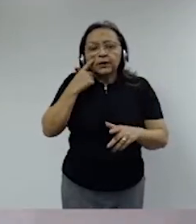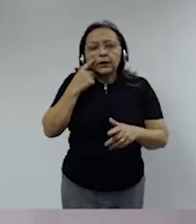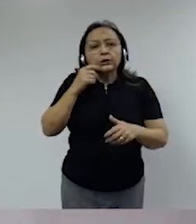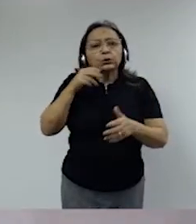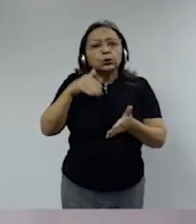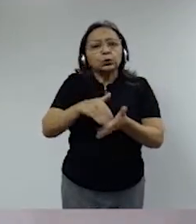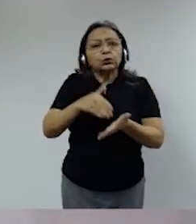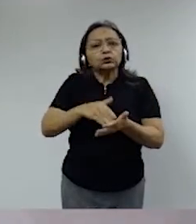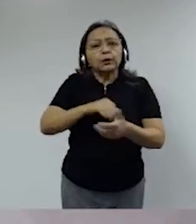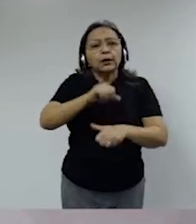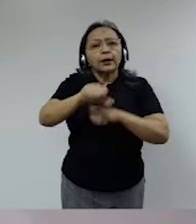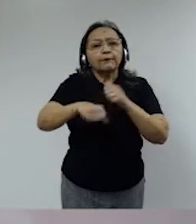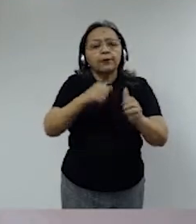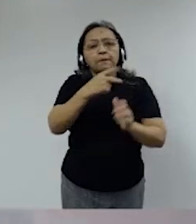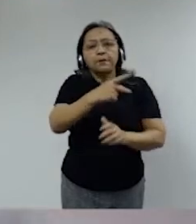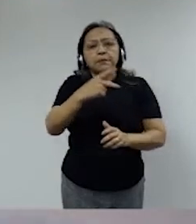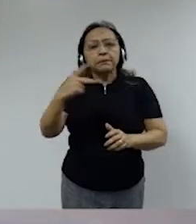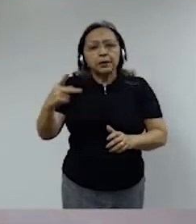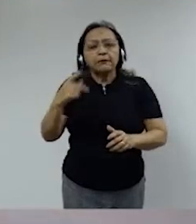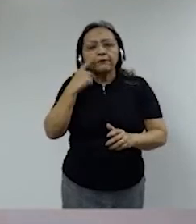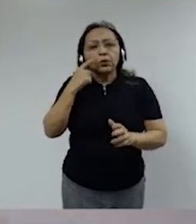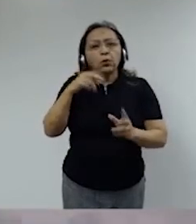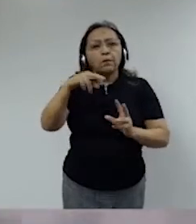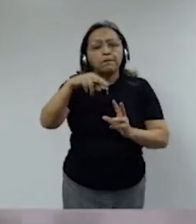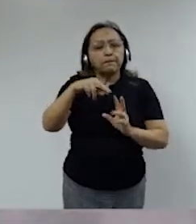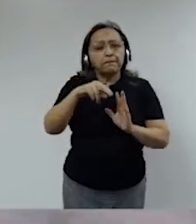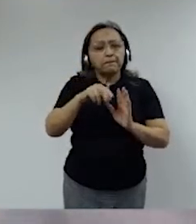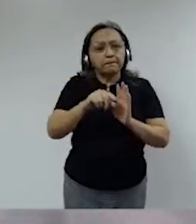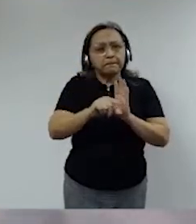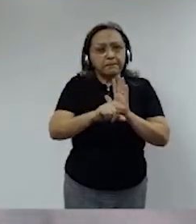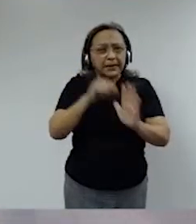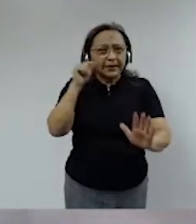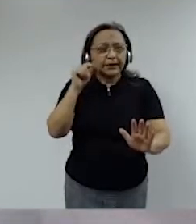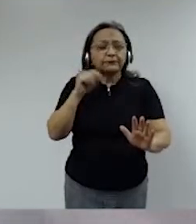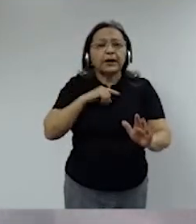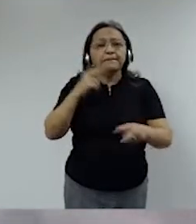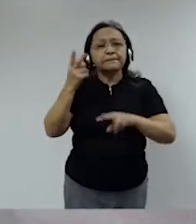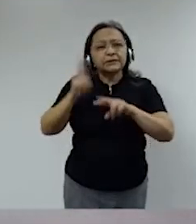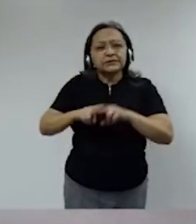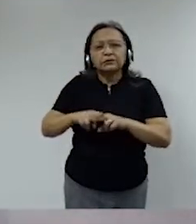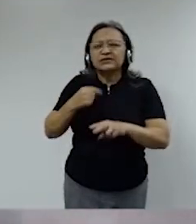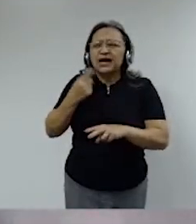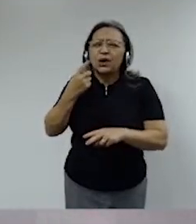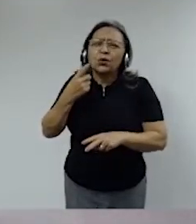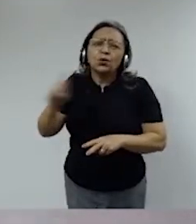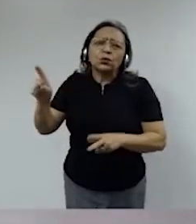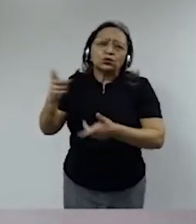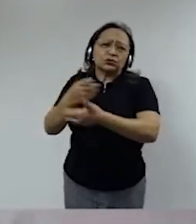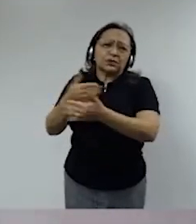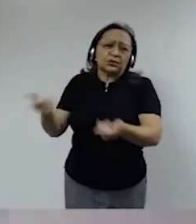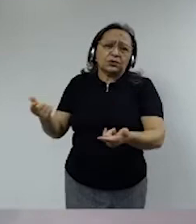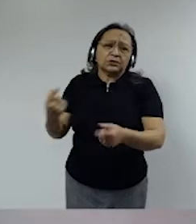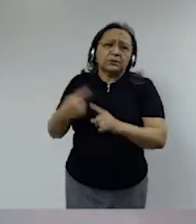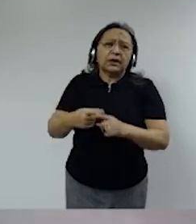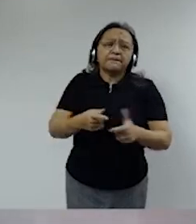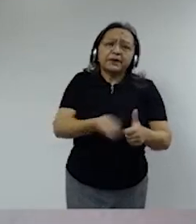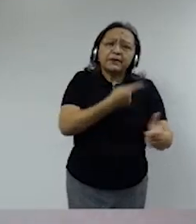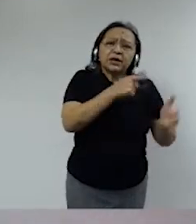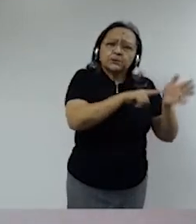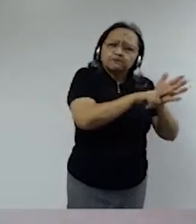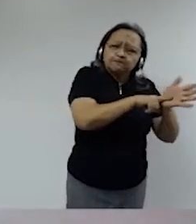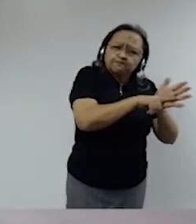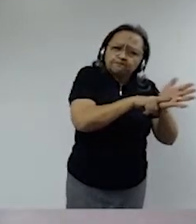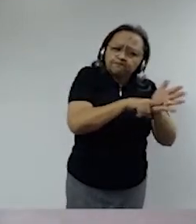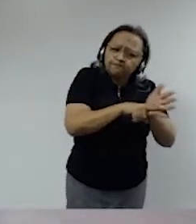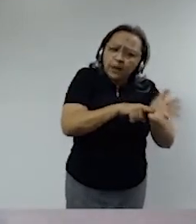CPP, o parágrafo 6 282 teve que dizer que a prisão tem que ser a última raça, a última medida, etc, etc. Por quê? Porque há uma